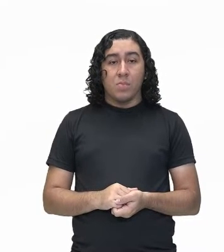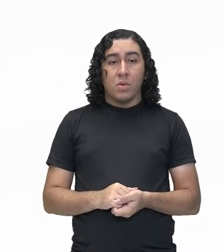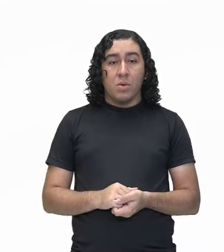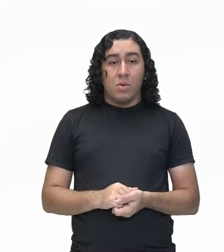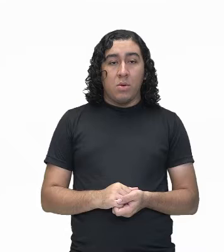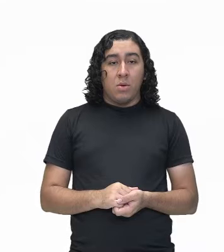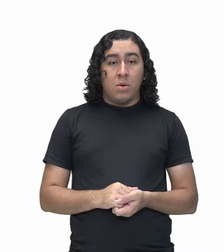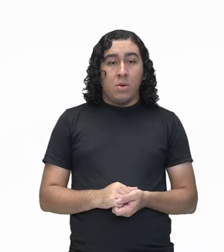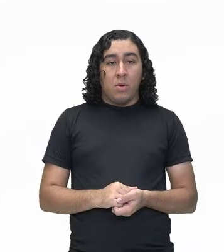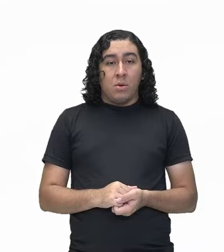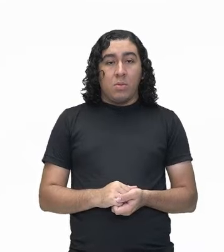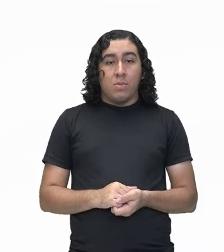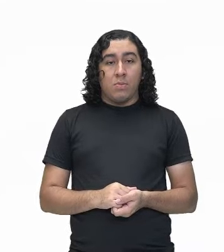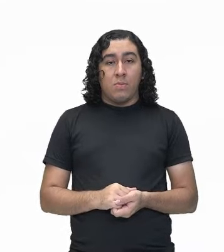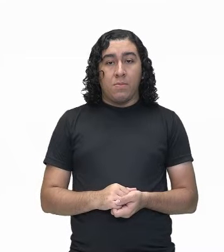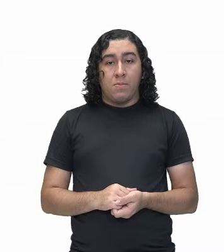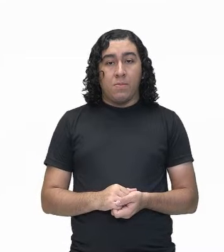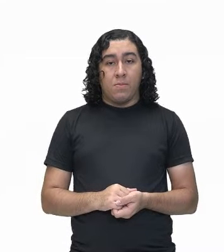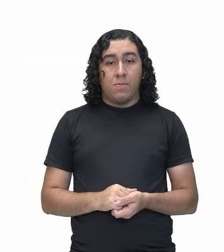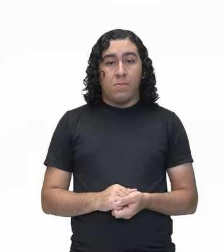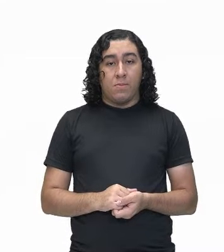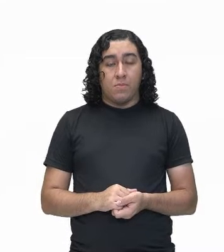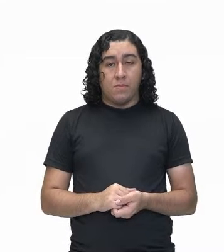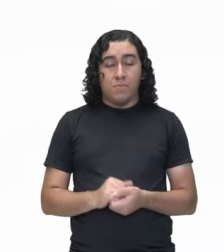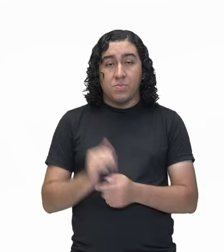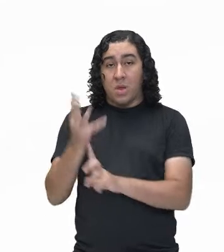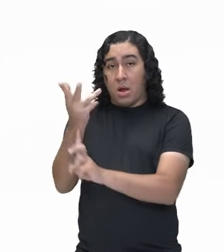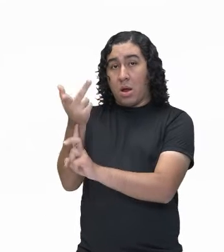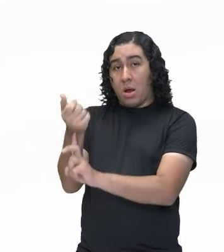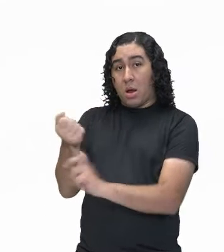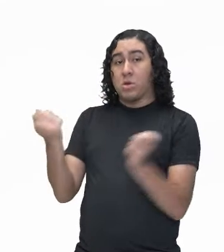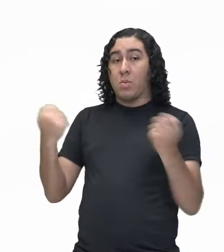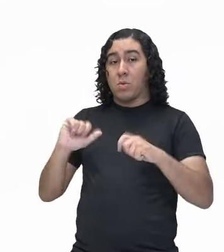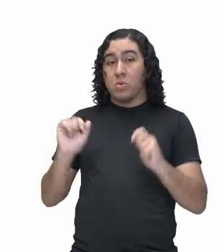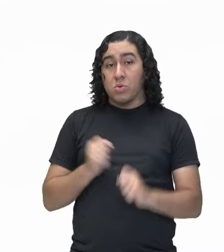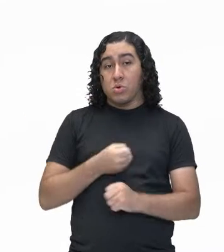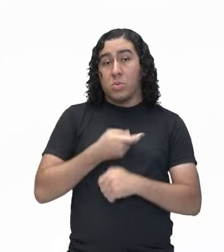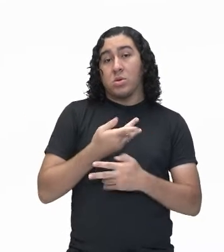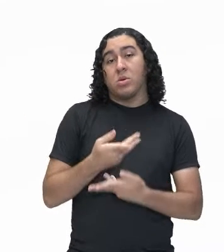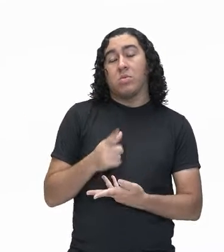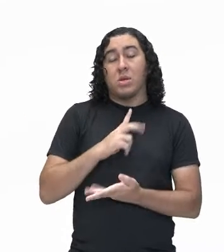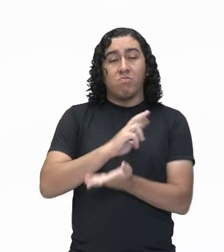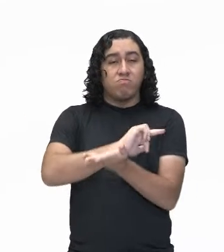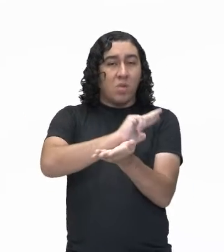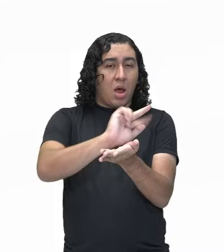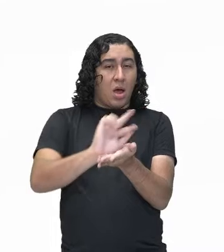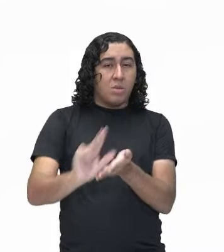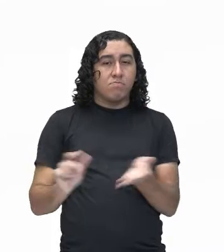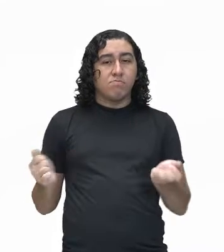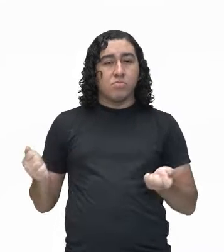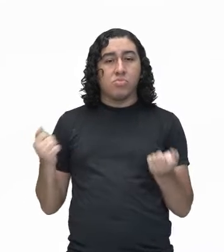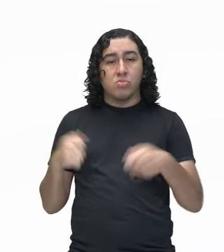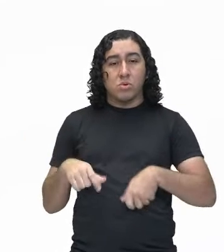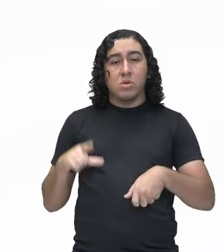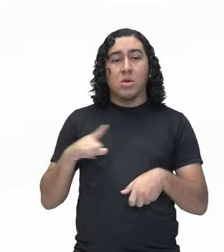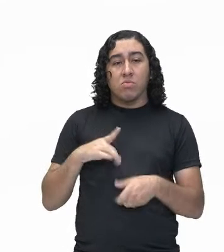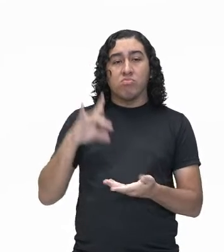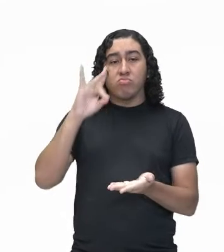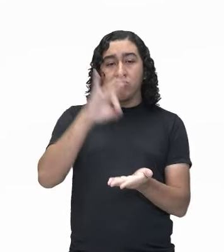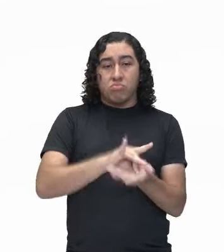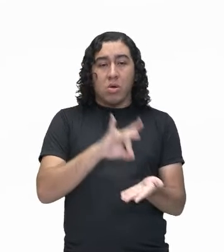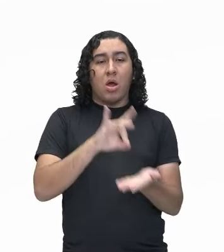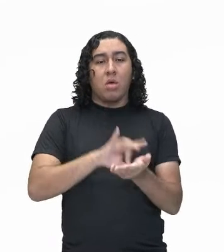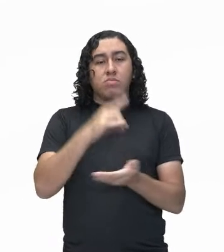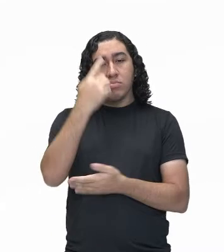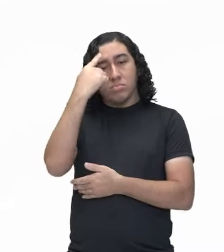como maneira significativa de expressão, tem uma ampla possibilidade de meios para